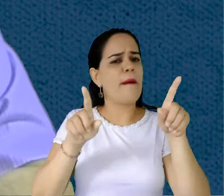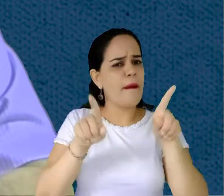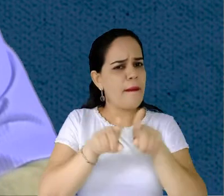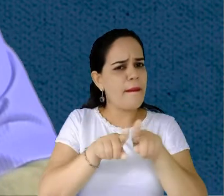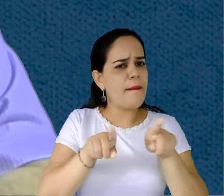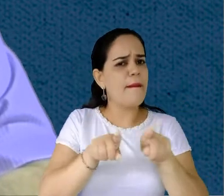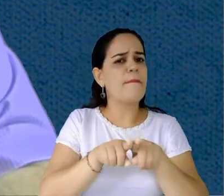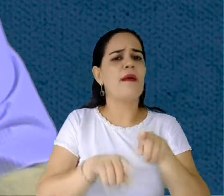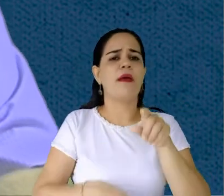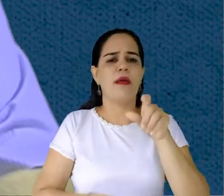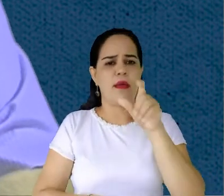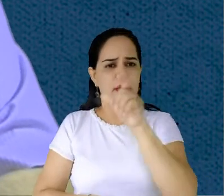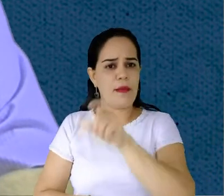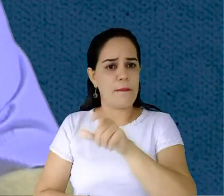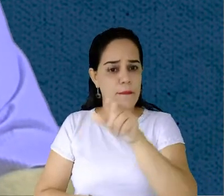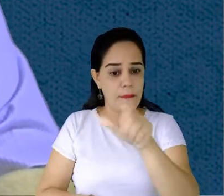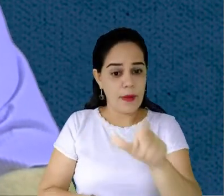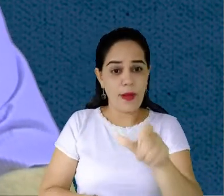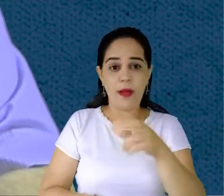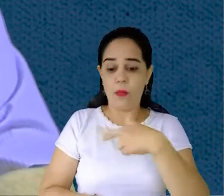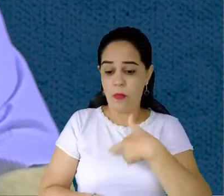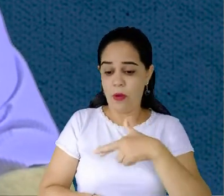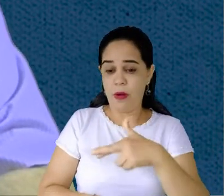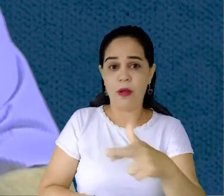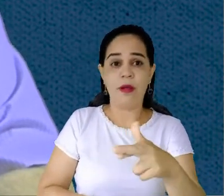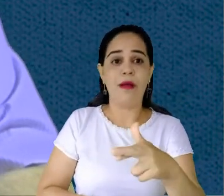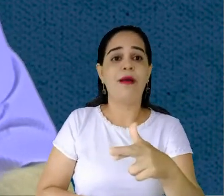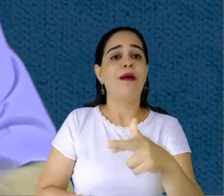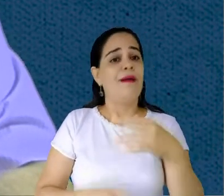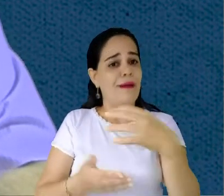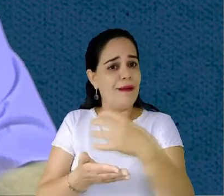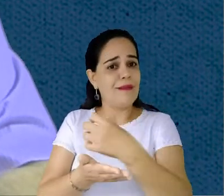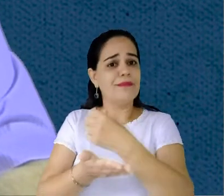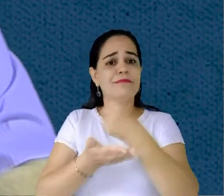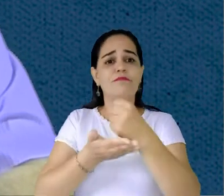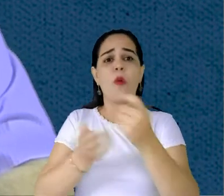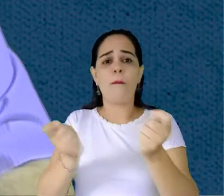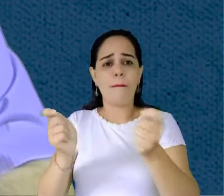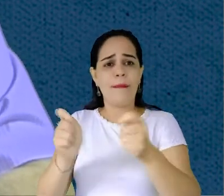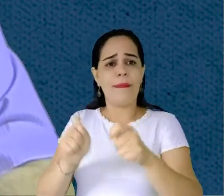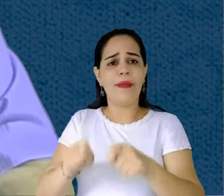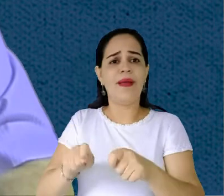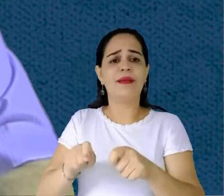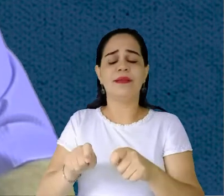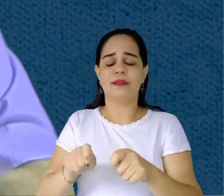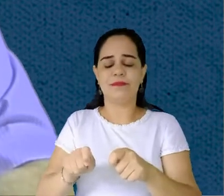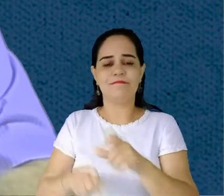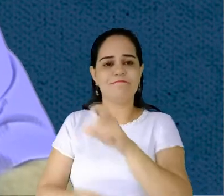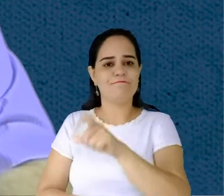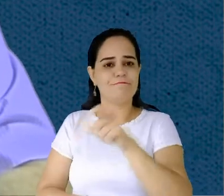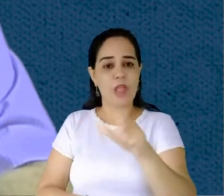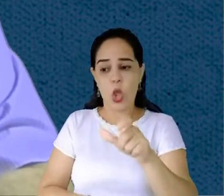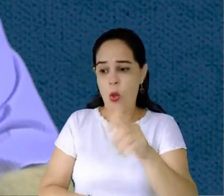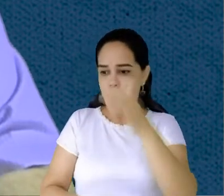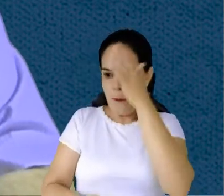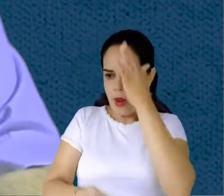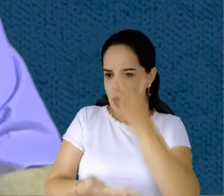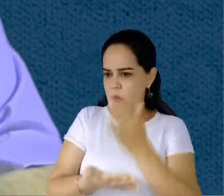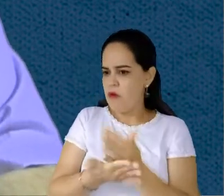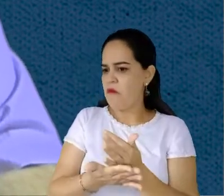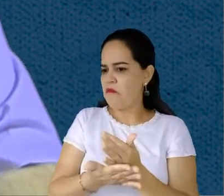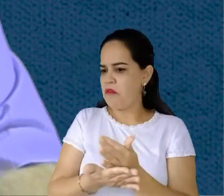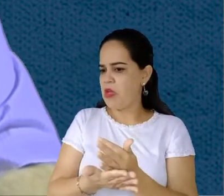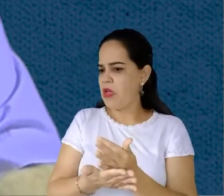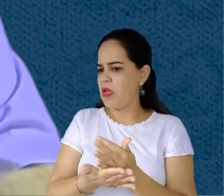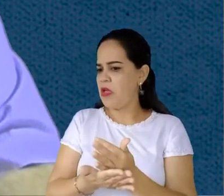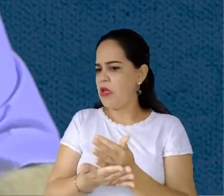salvação era também para os pagãos, que os pagãos também, aqueles que acreditavam, aqueles que tinham